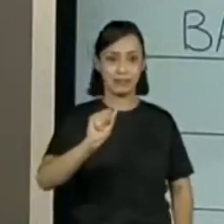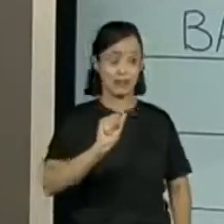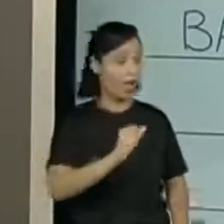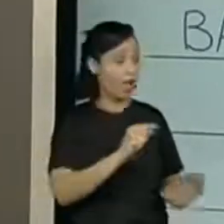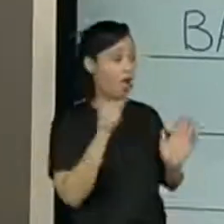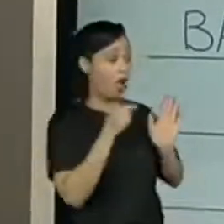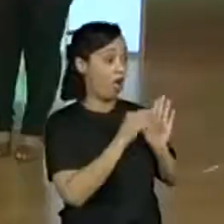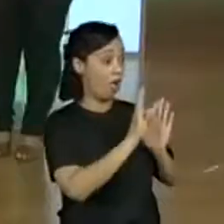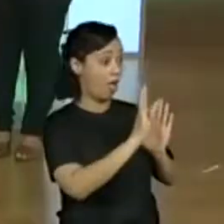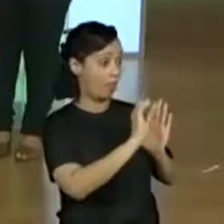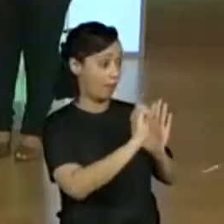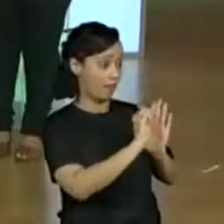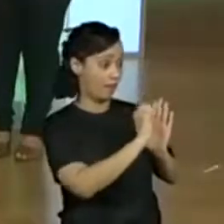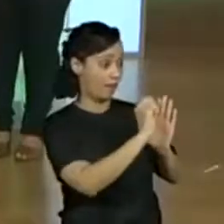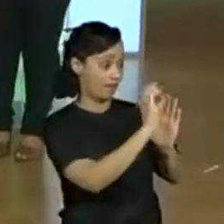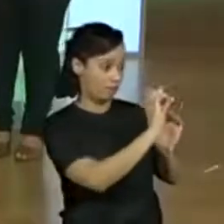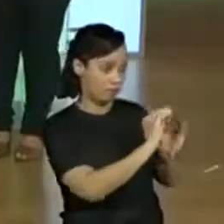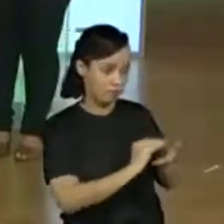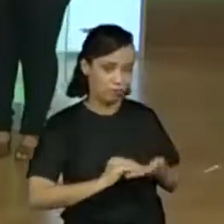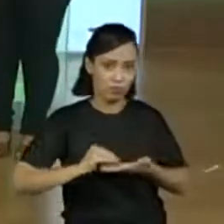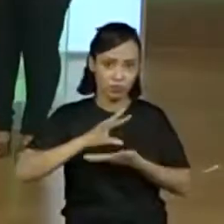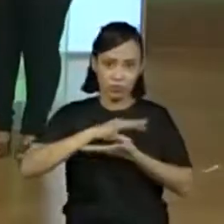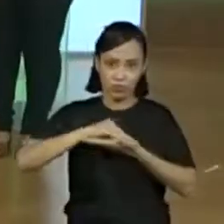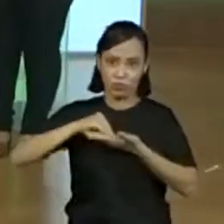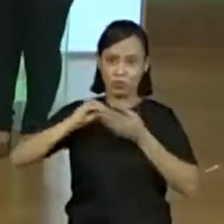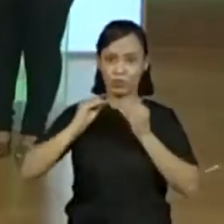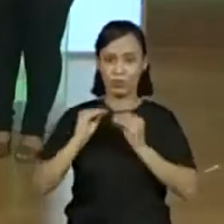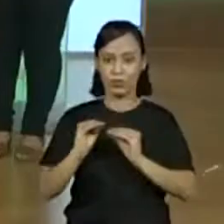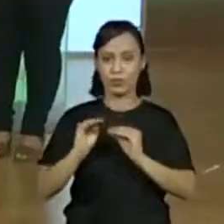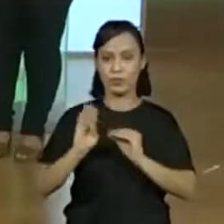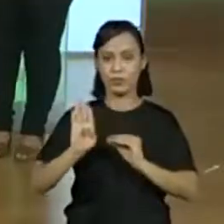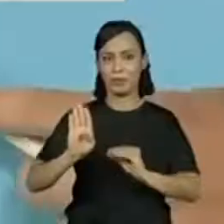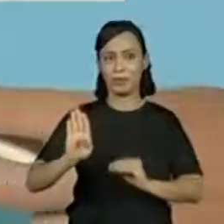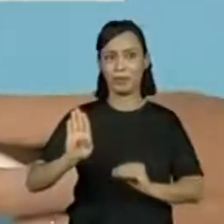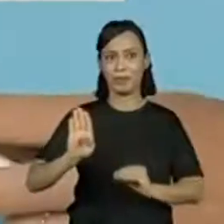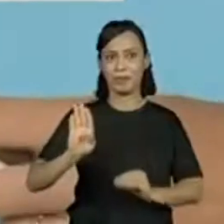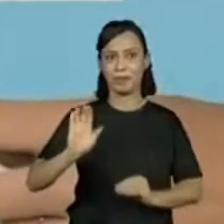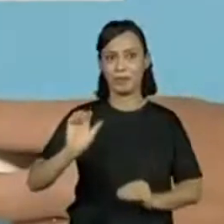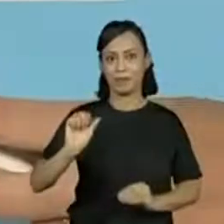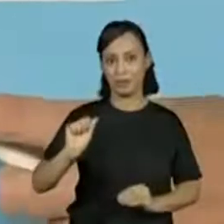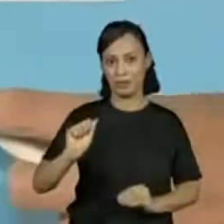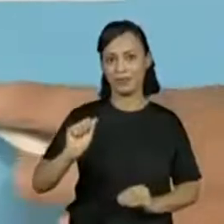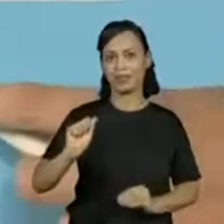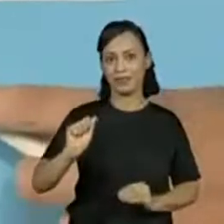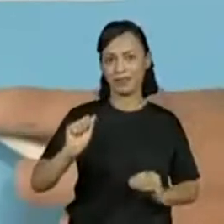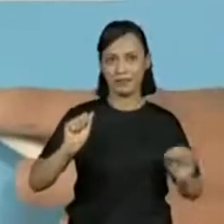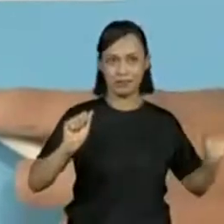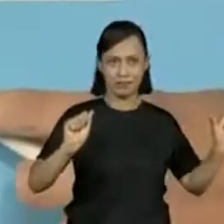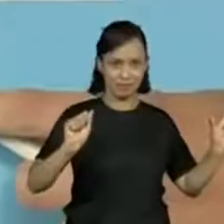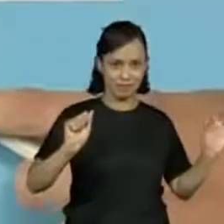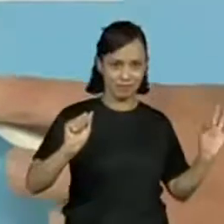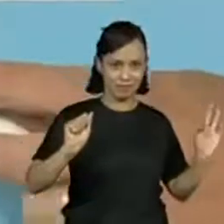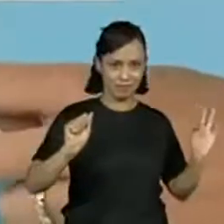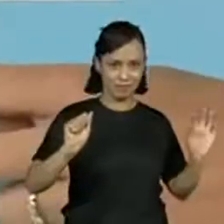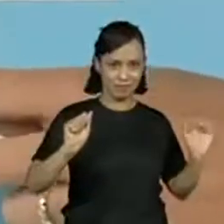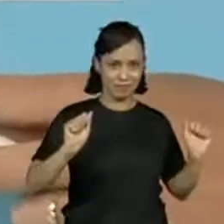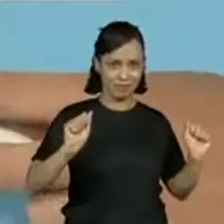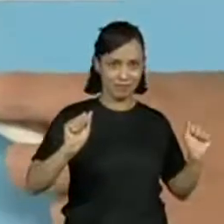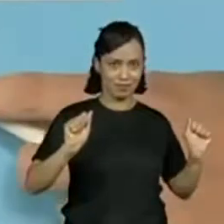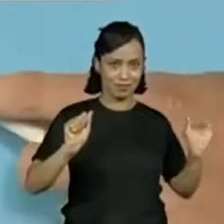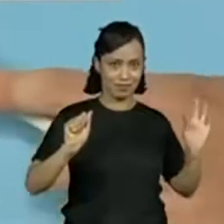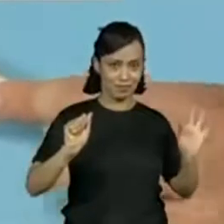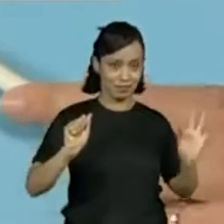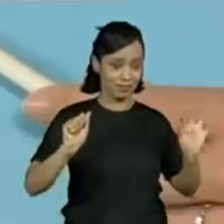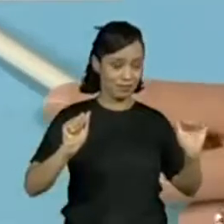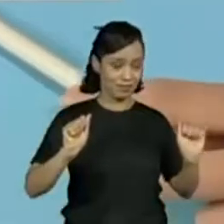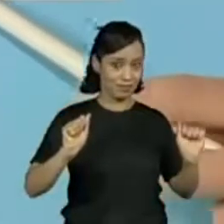começa o tá da tá ver Giovana falou uso tá da outra veia olha lá ó tá é